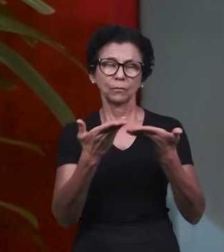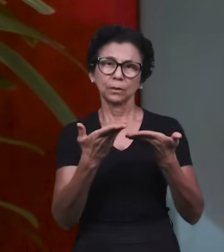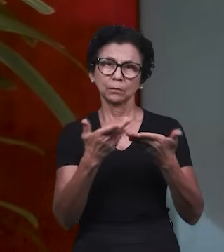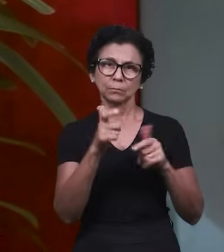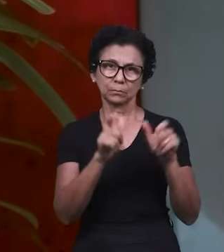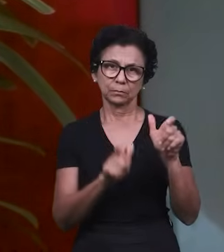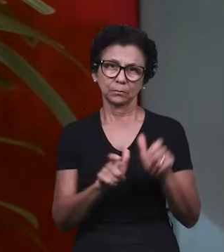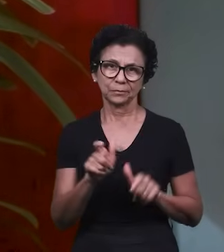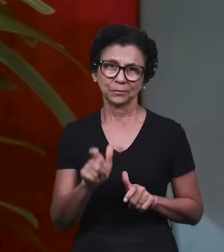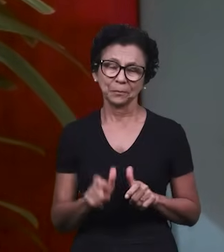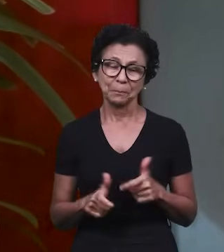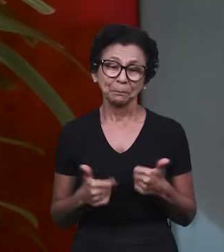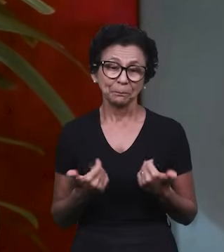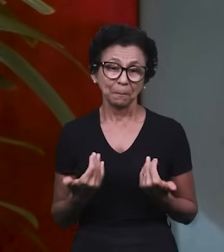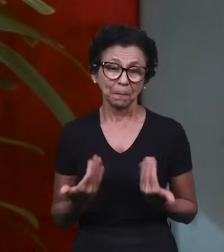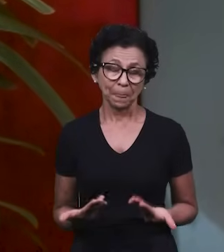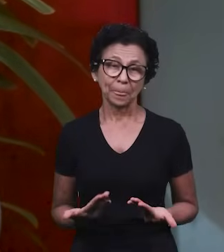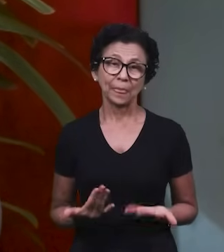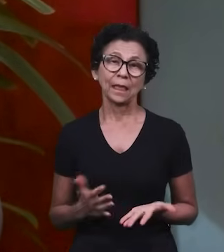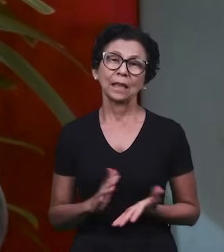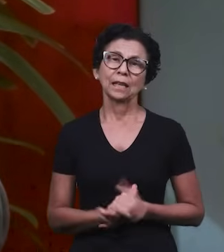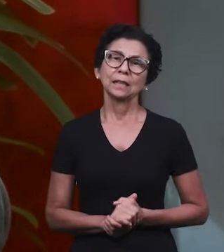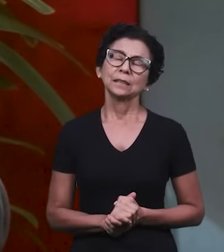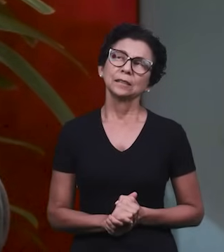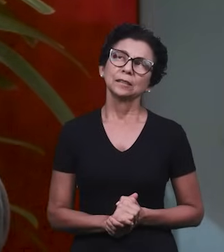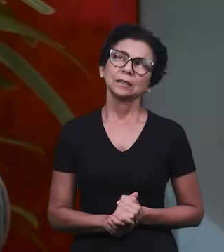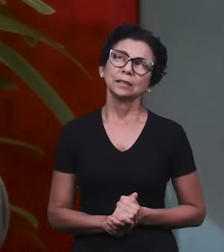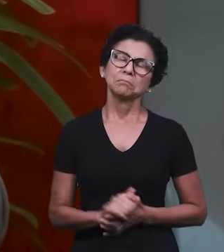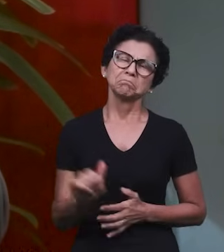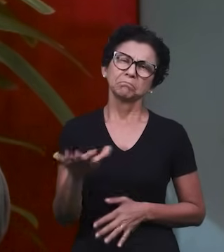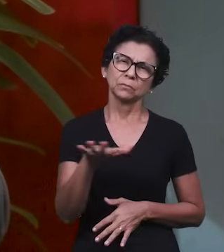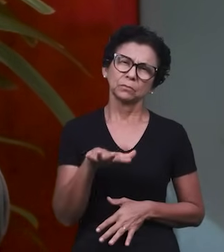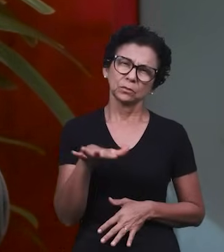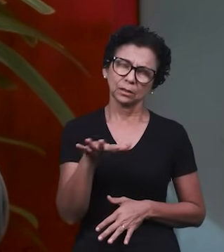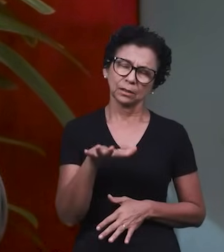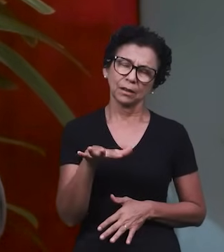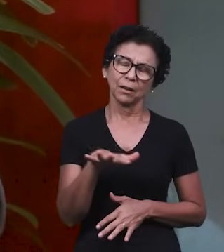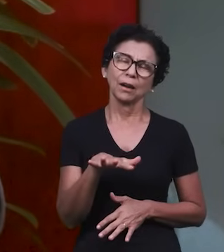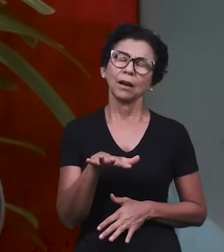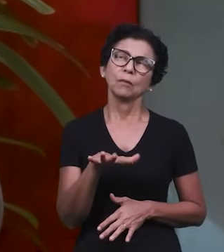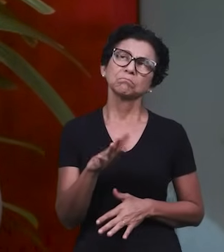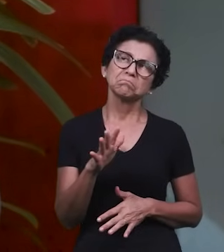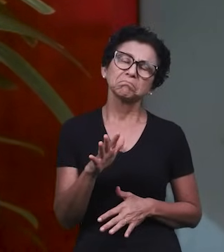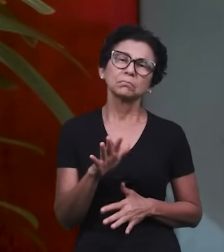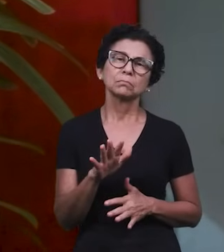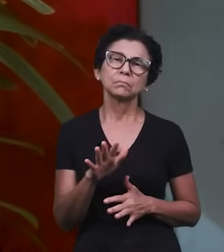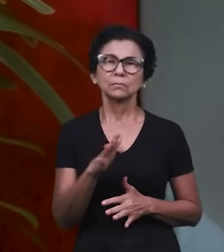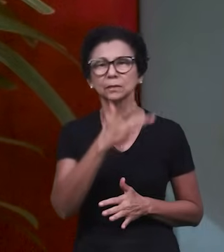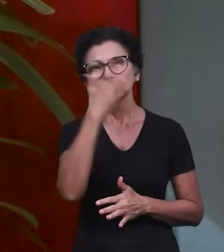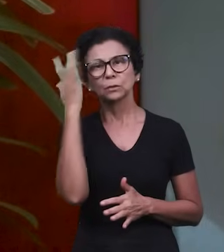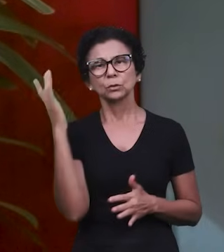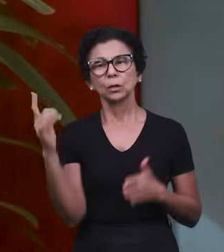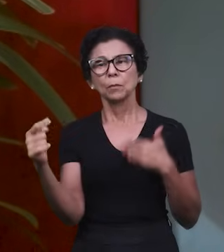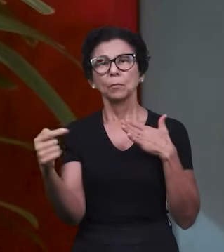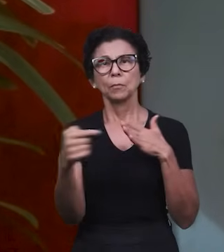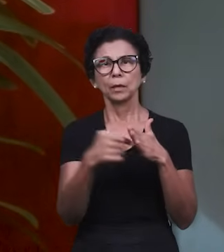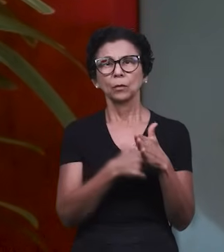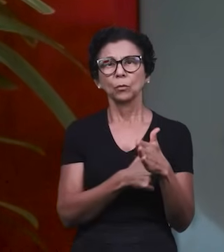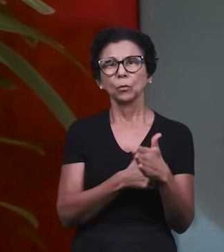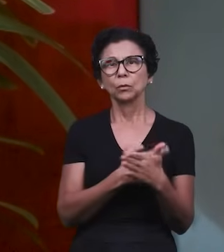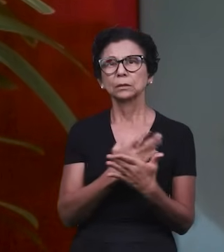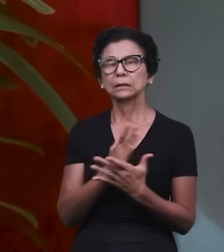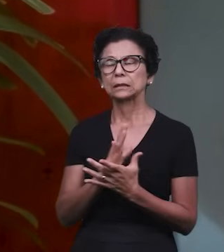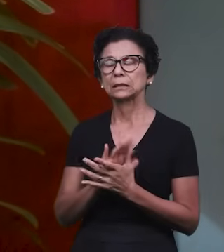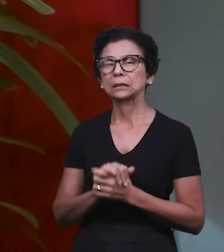E, de maneira geral, eu tenho sido perguntado sobre isso pelos órgãos e veículos